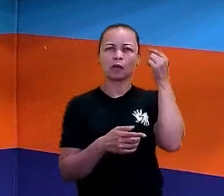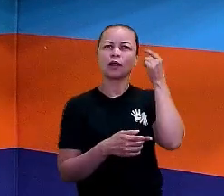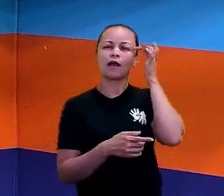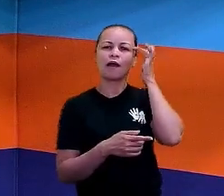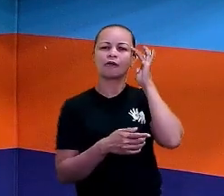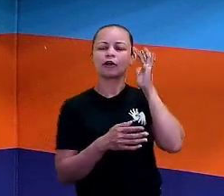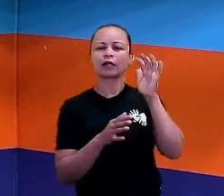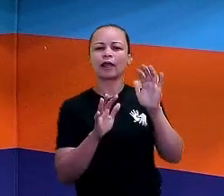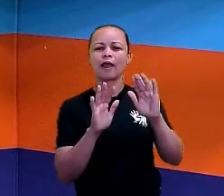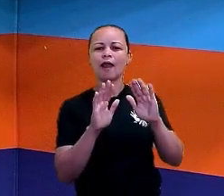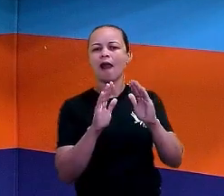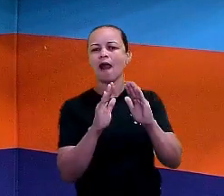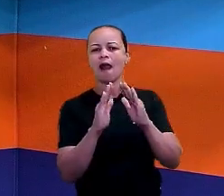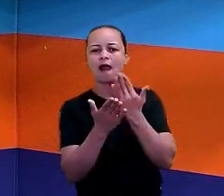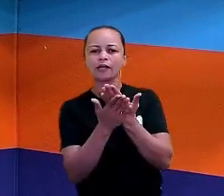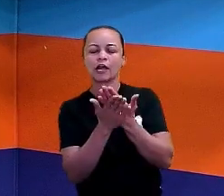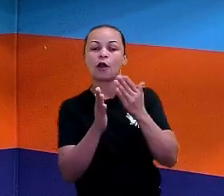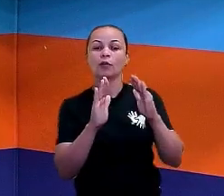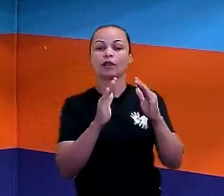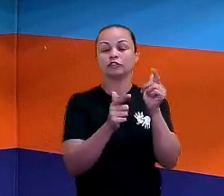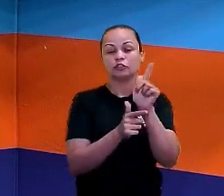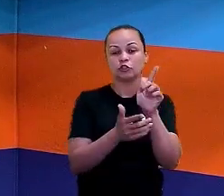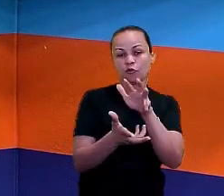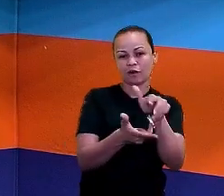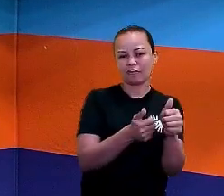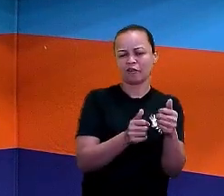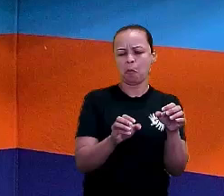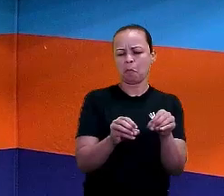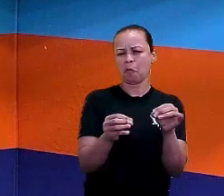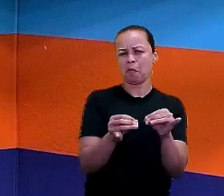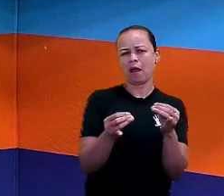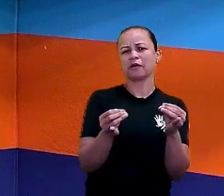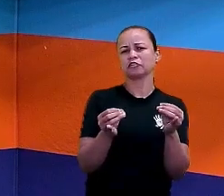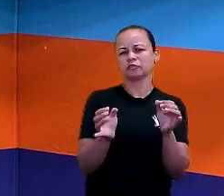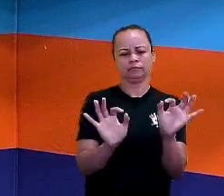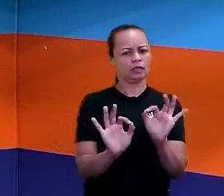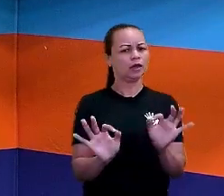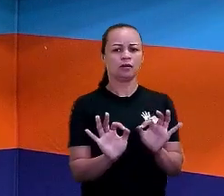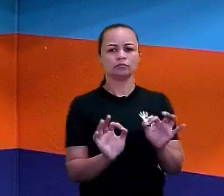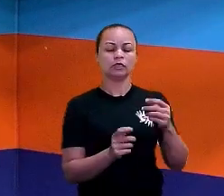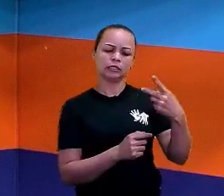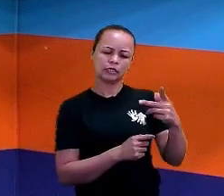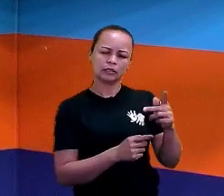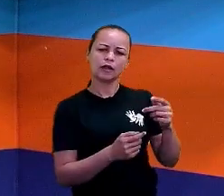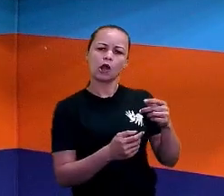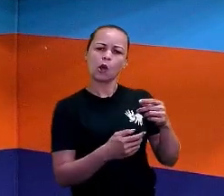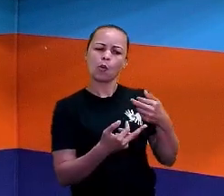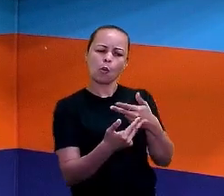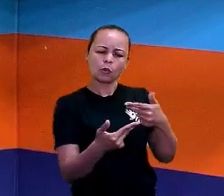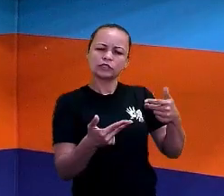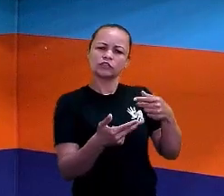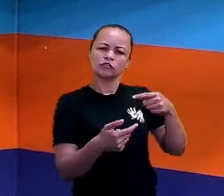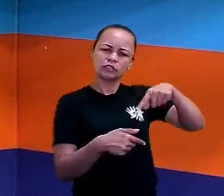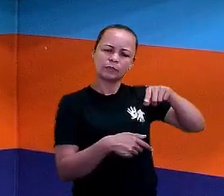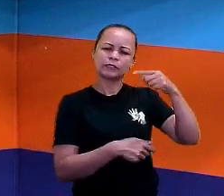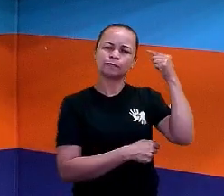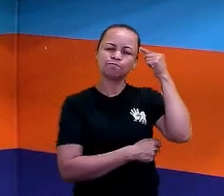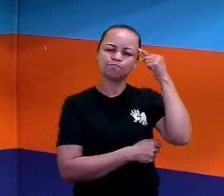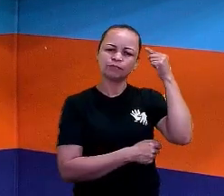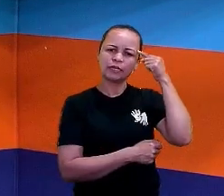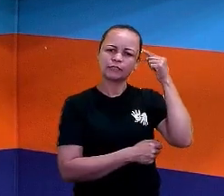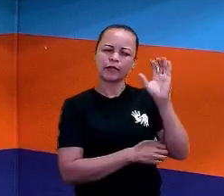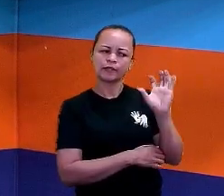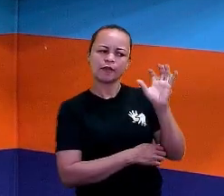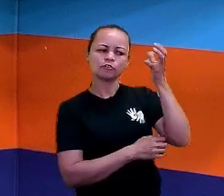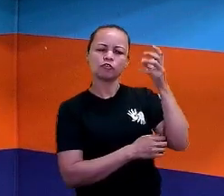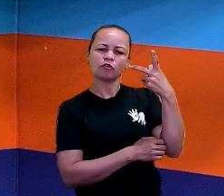é uma bobagem. Não, mas que traz certos pensamentos que você precisa rever para poder tomar devidas soluções para a sua